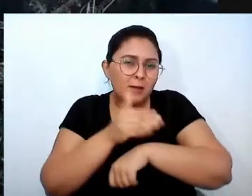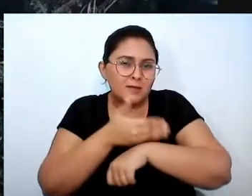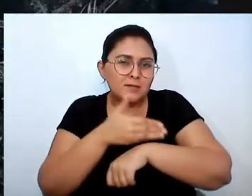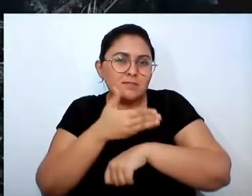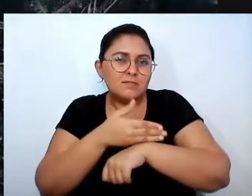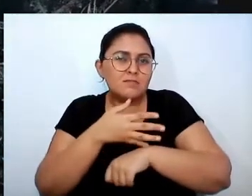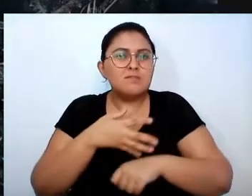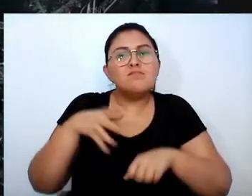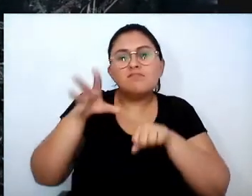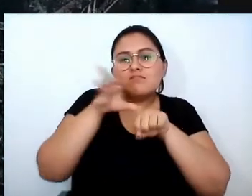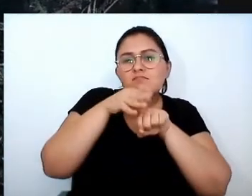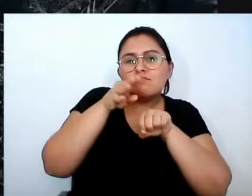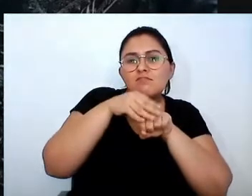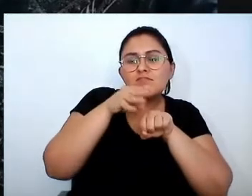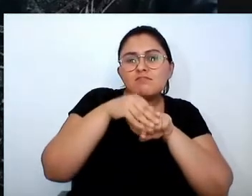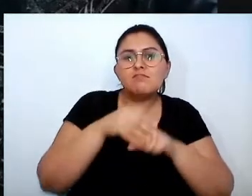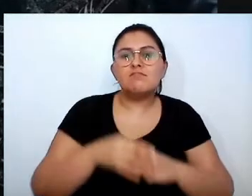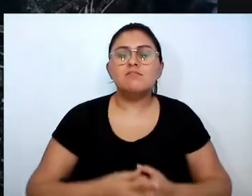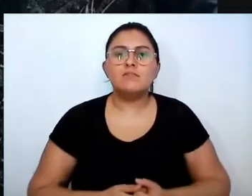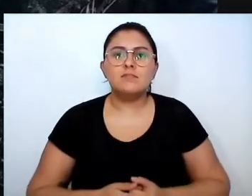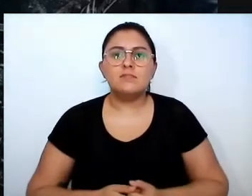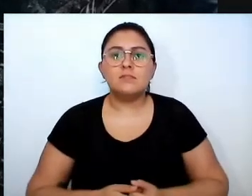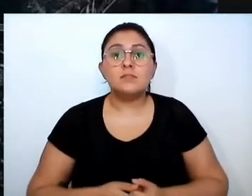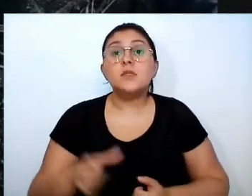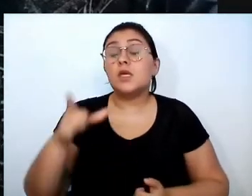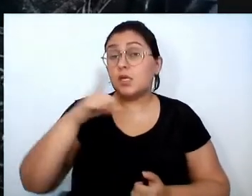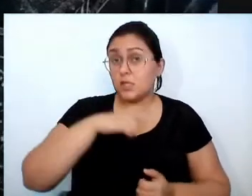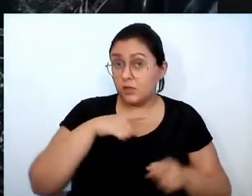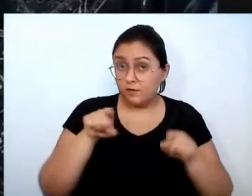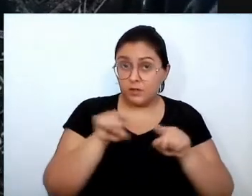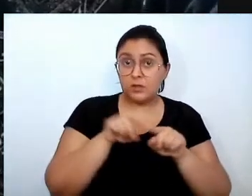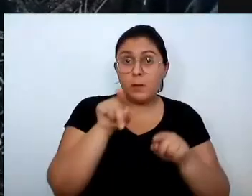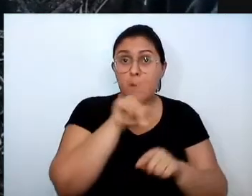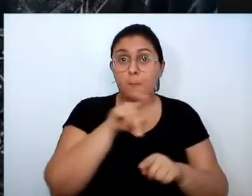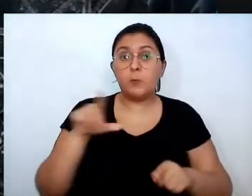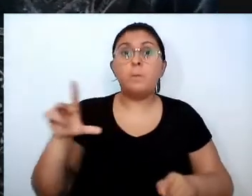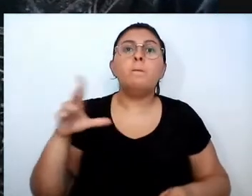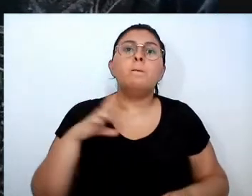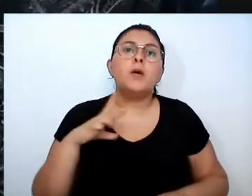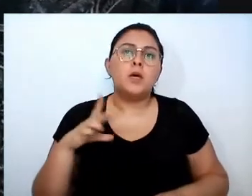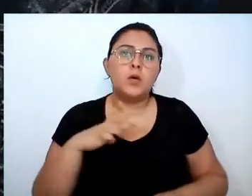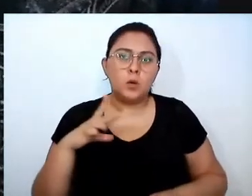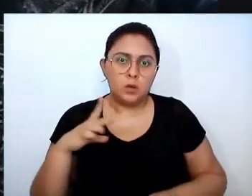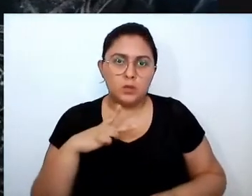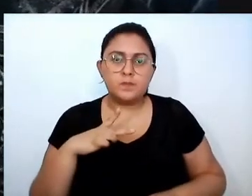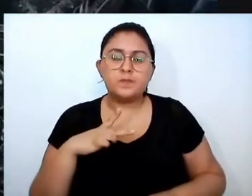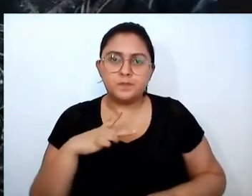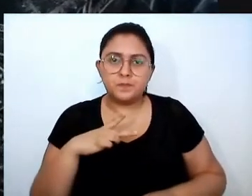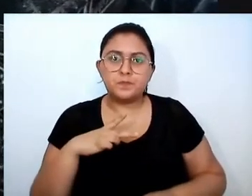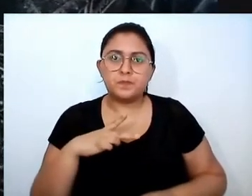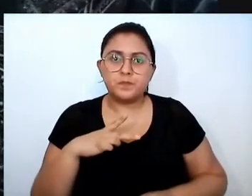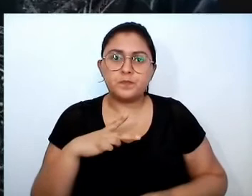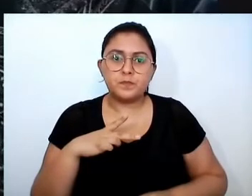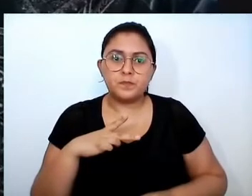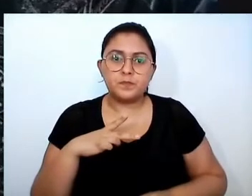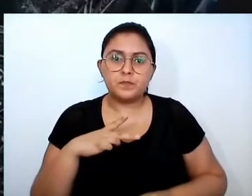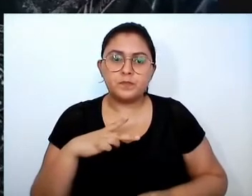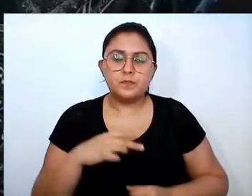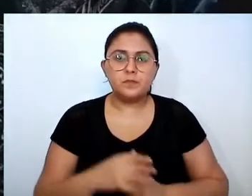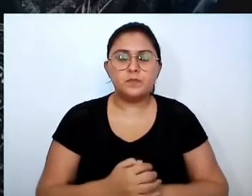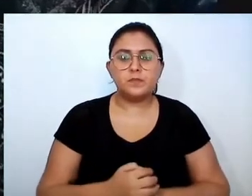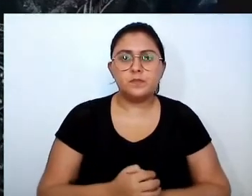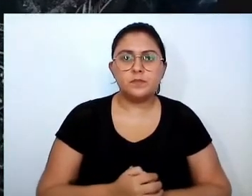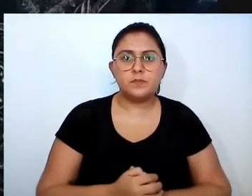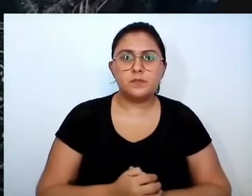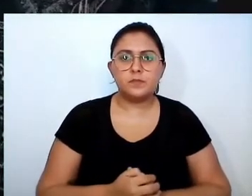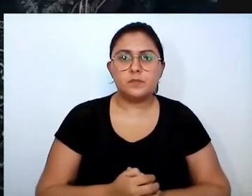pegando mais prática, né? Mais conhecimento. Passei por professores particulares, né? Aulas sim, particulares